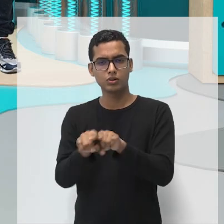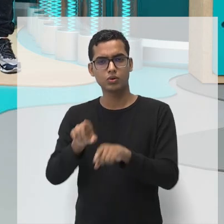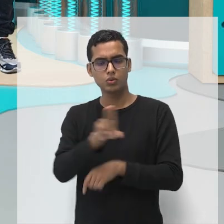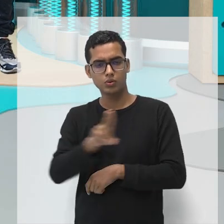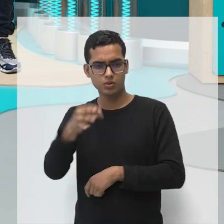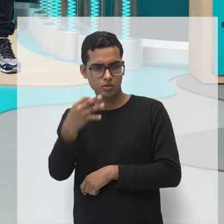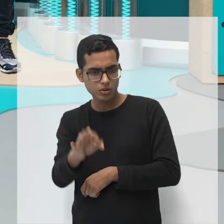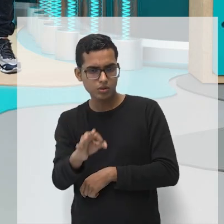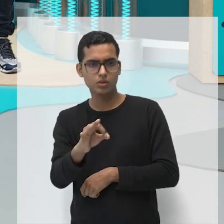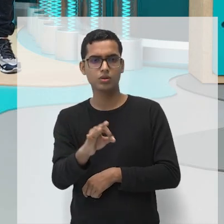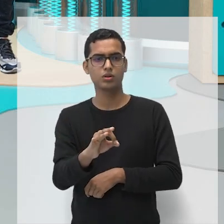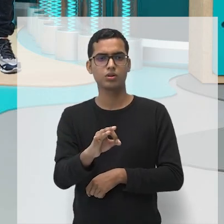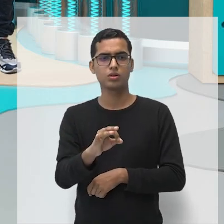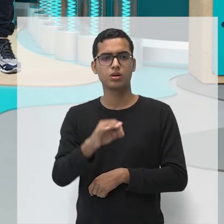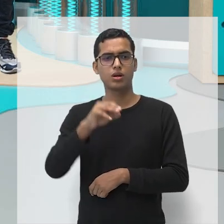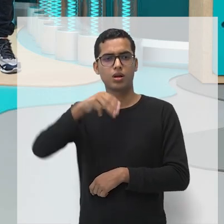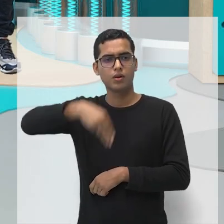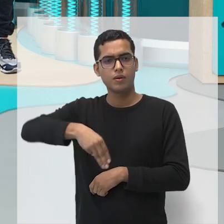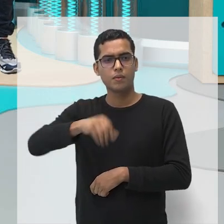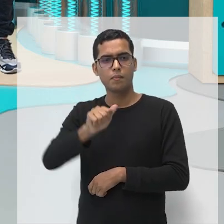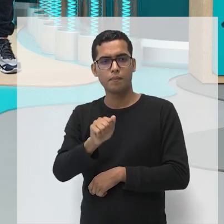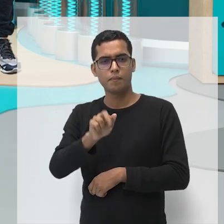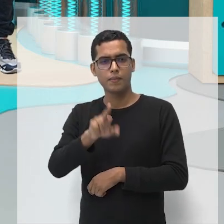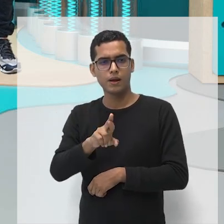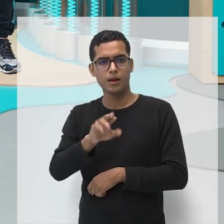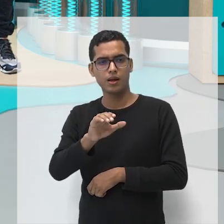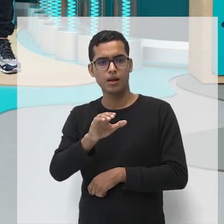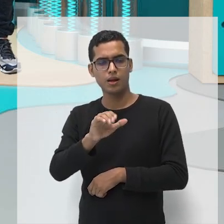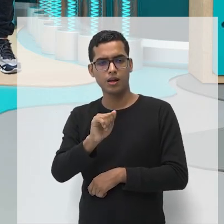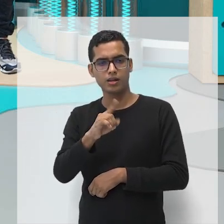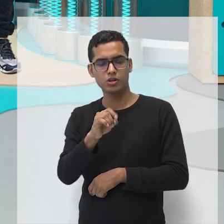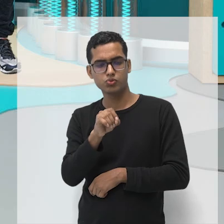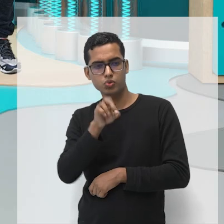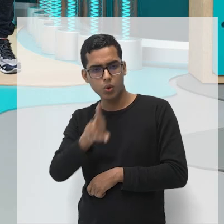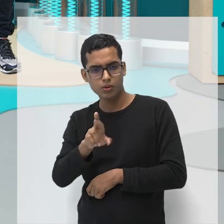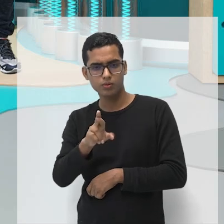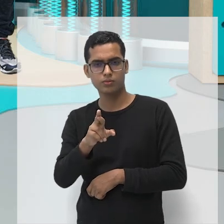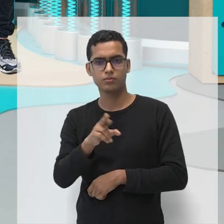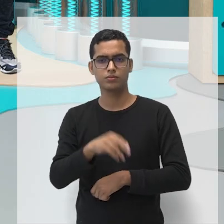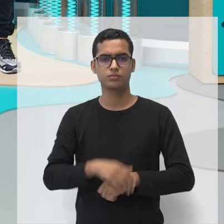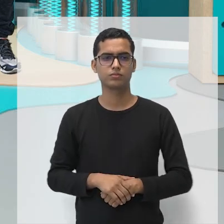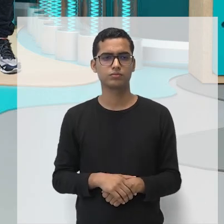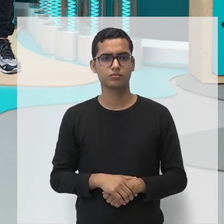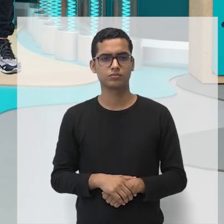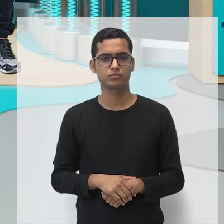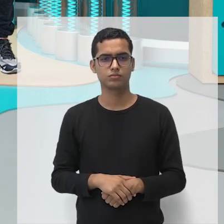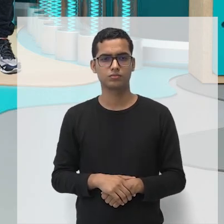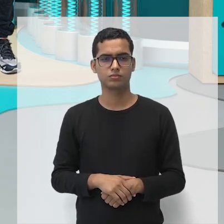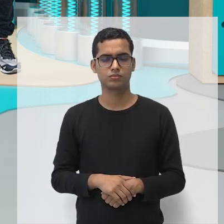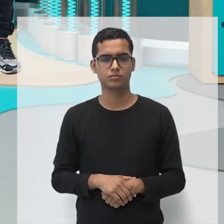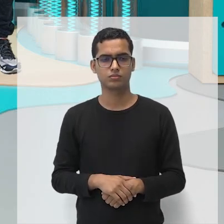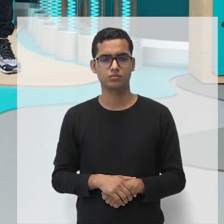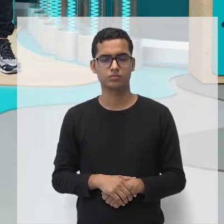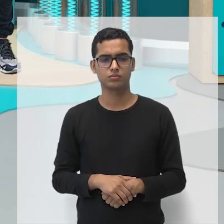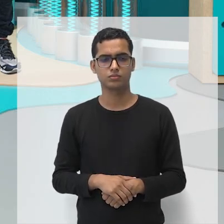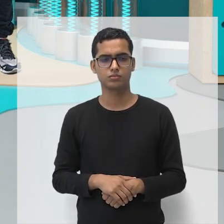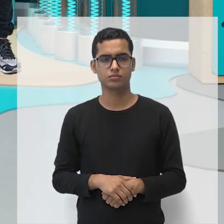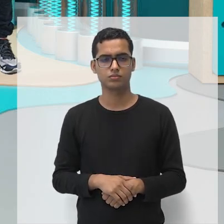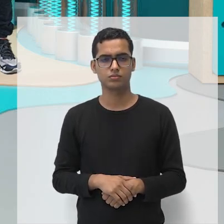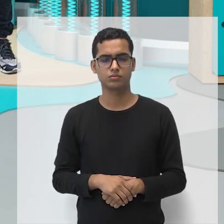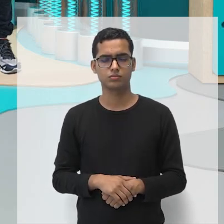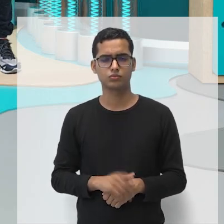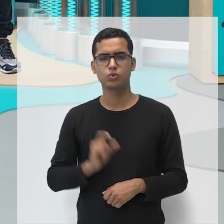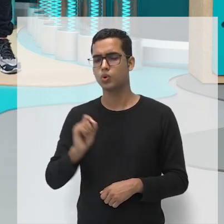nome correto é marcador, tá bom? Eles utilizam um marcador, que o que alimenta